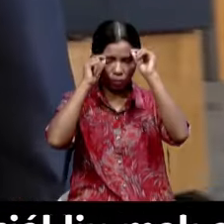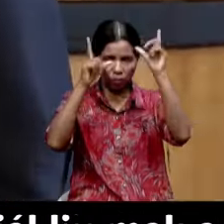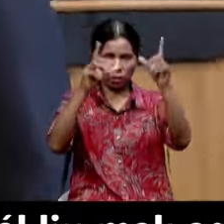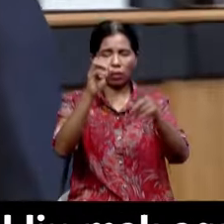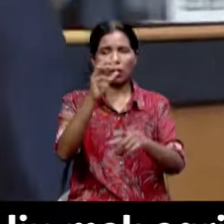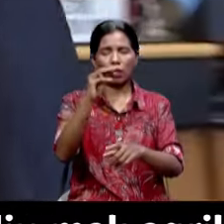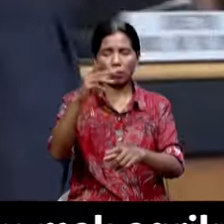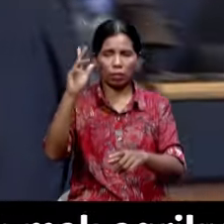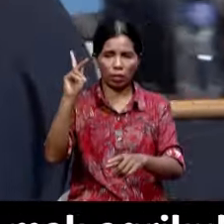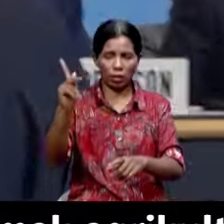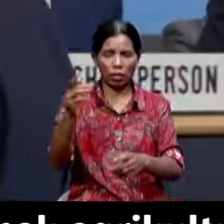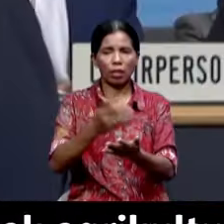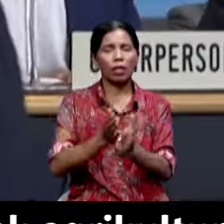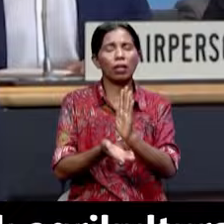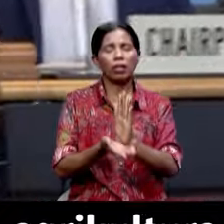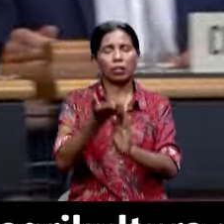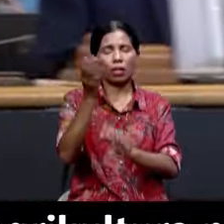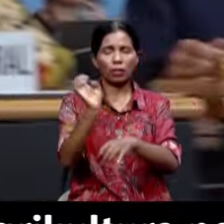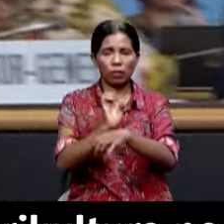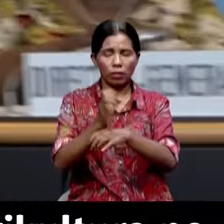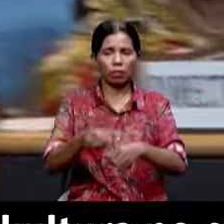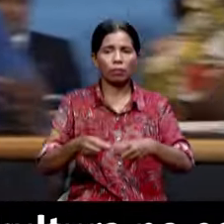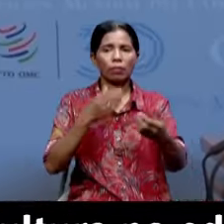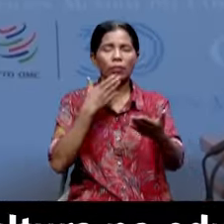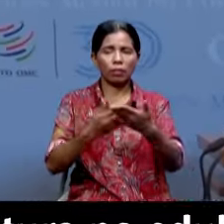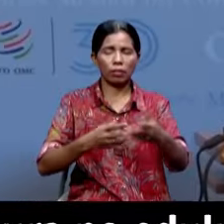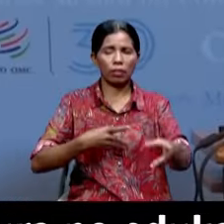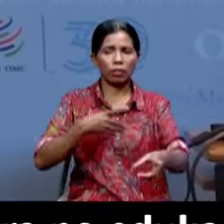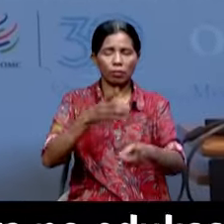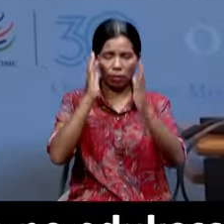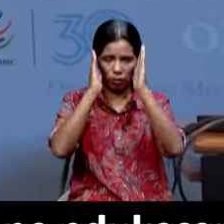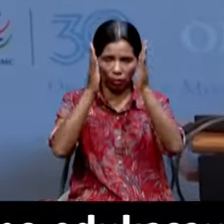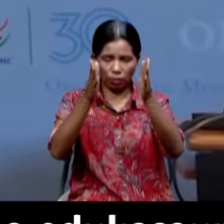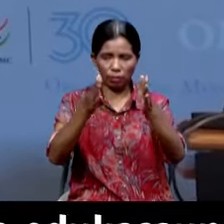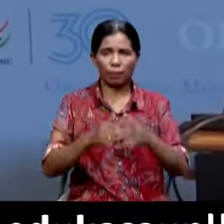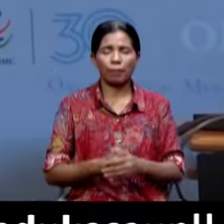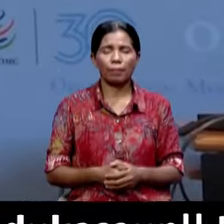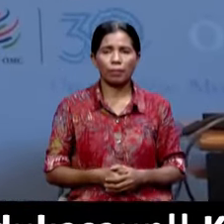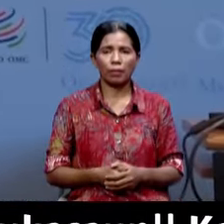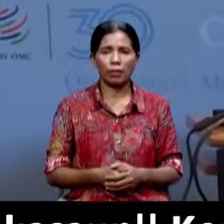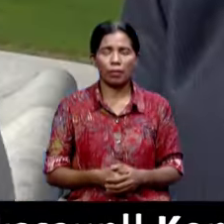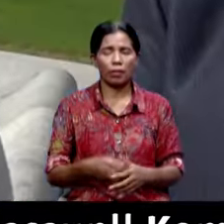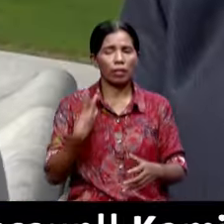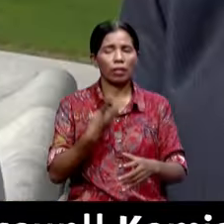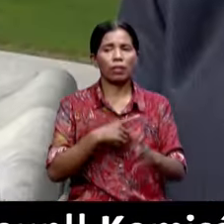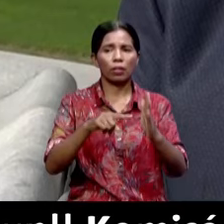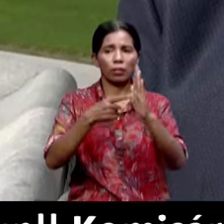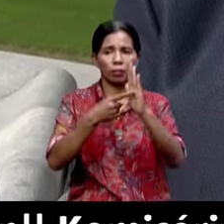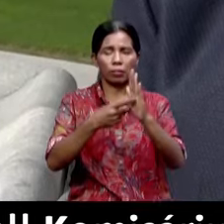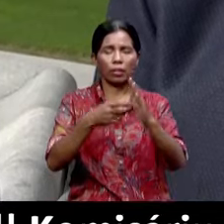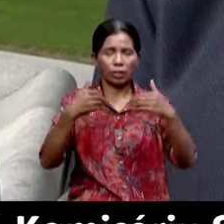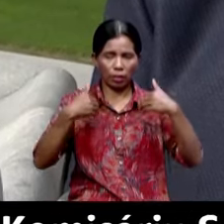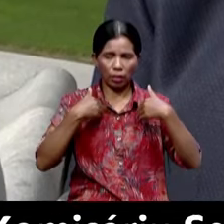OMK, makasa economia railaran rodifo benefício direita ba povo. Isso lá hoje instantâneo, mas ita começa a beneficiar